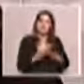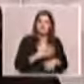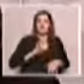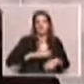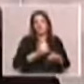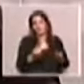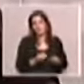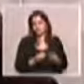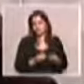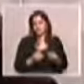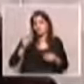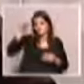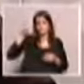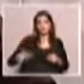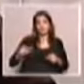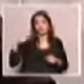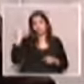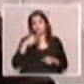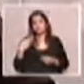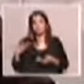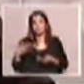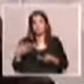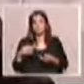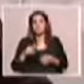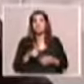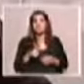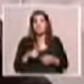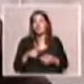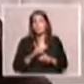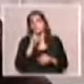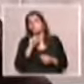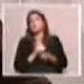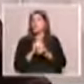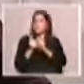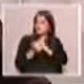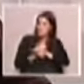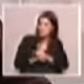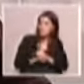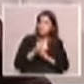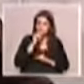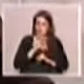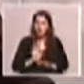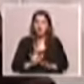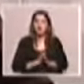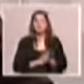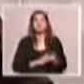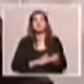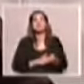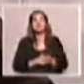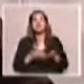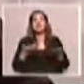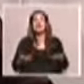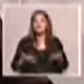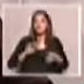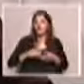Naturalmente que esta figura, este cartão de identificação pode mudar, pode vir a mudar. E, portanto,